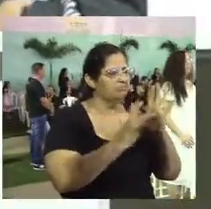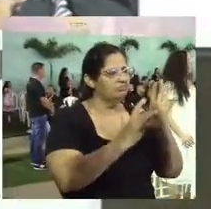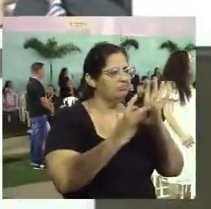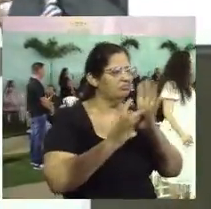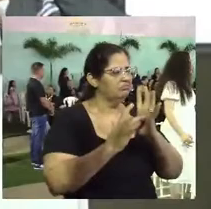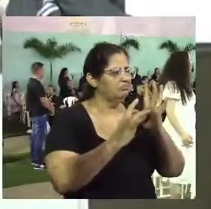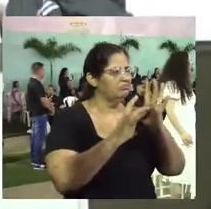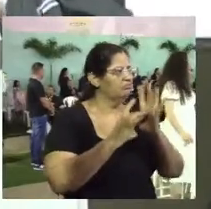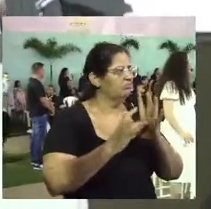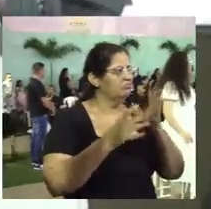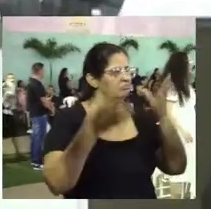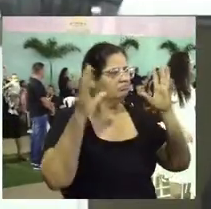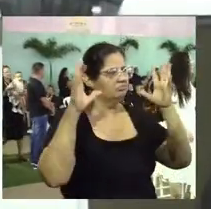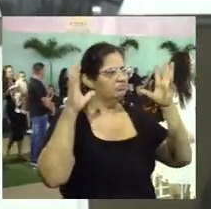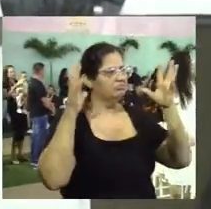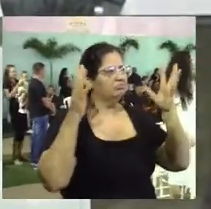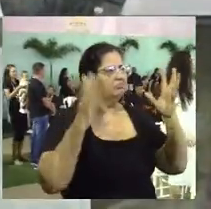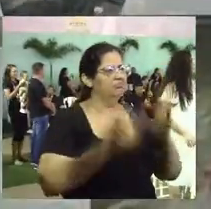parabéns